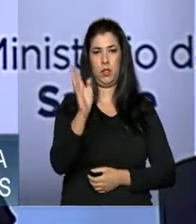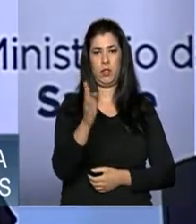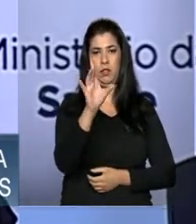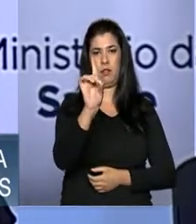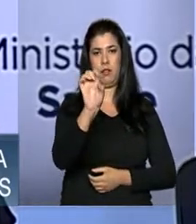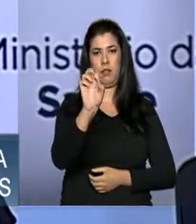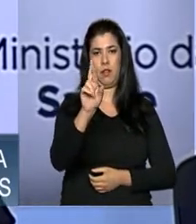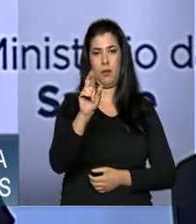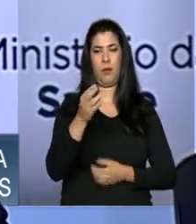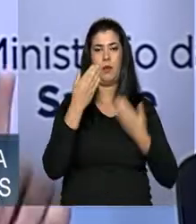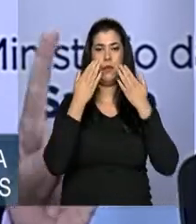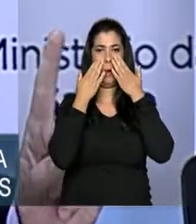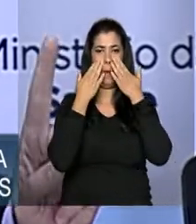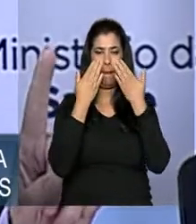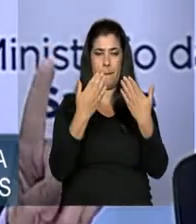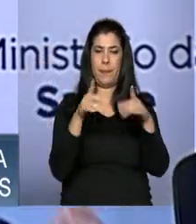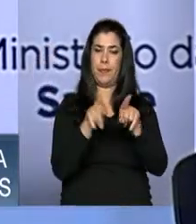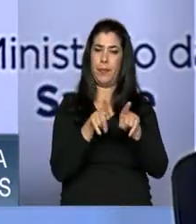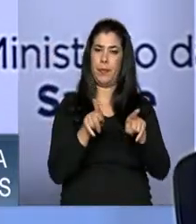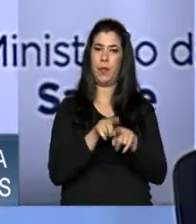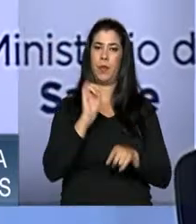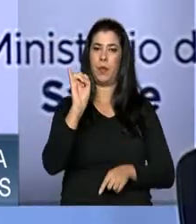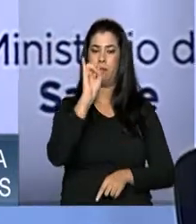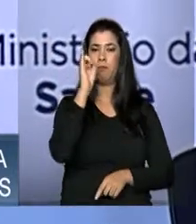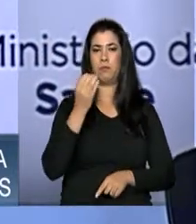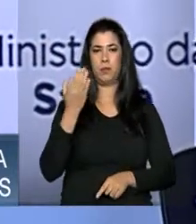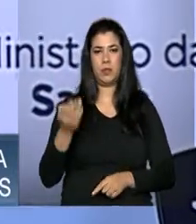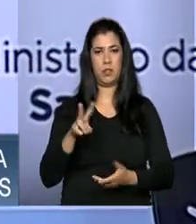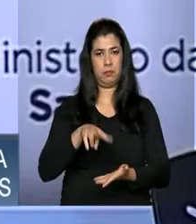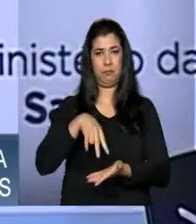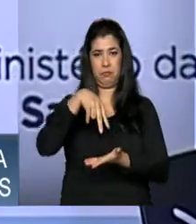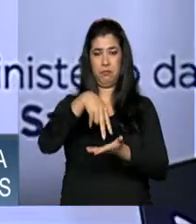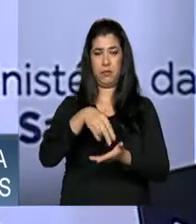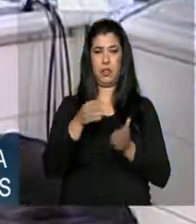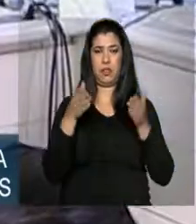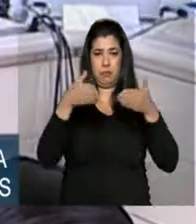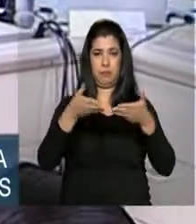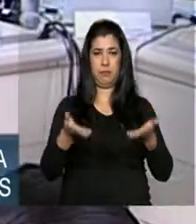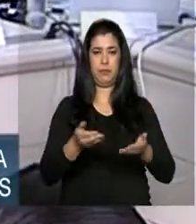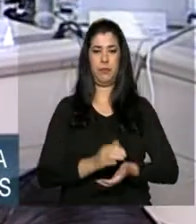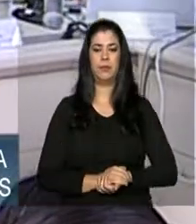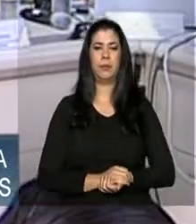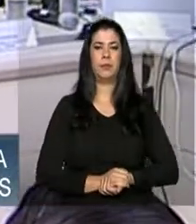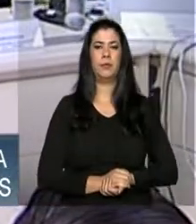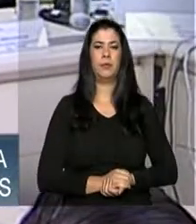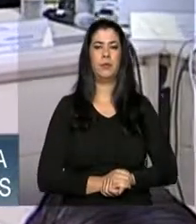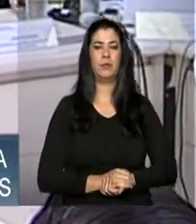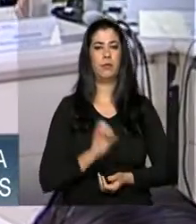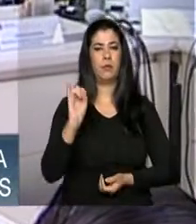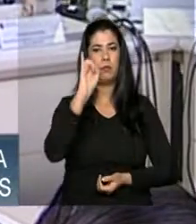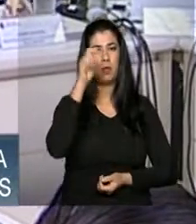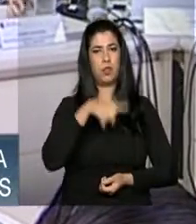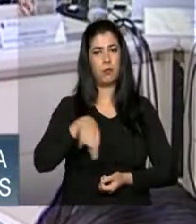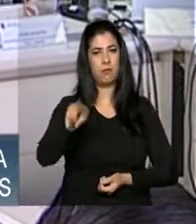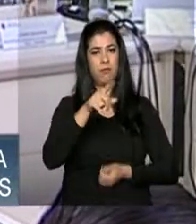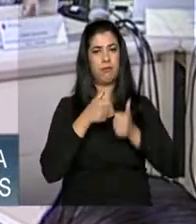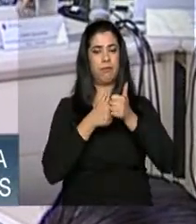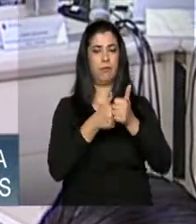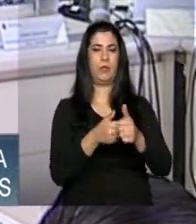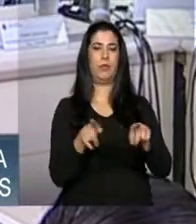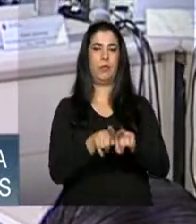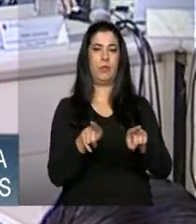centro, pode ser? Talvez seja mais adequado, né? Você se importa, Dona? Porque acho que para vocês também fica mais fácil,